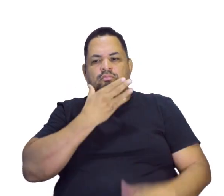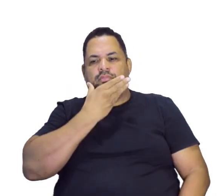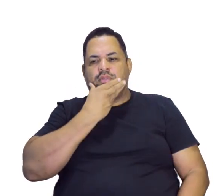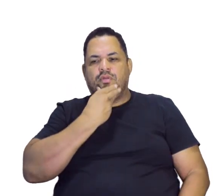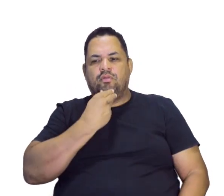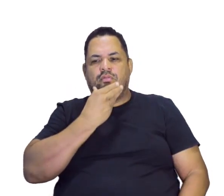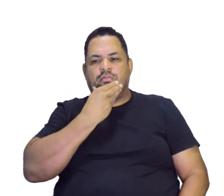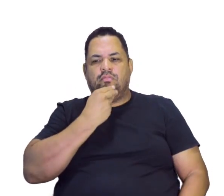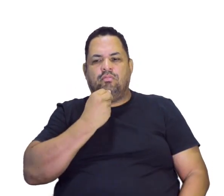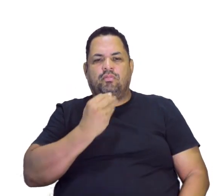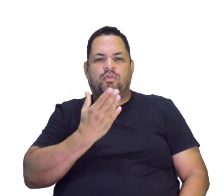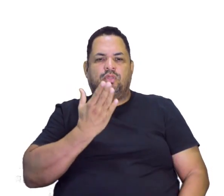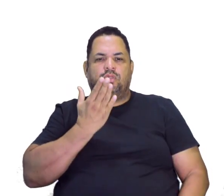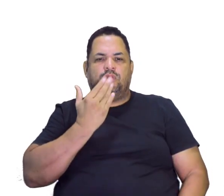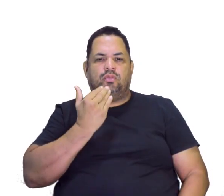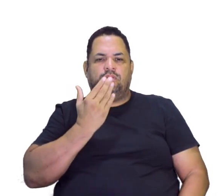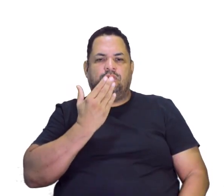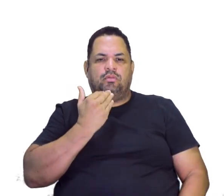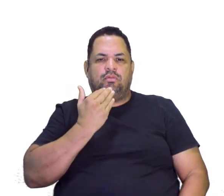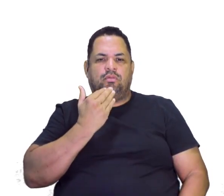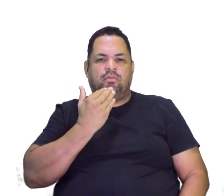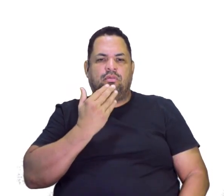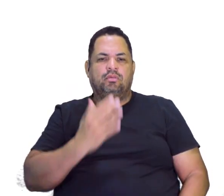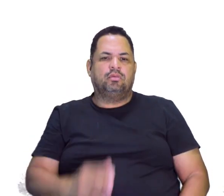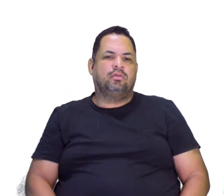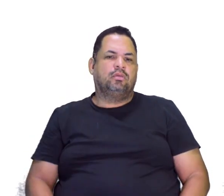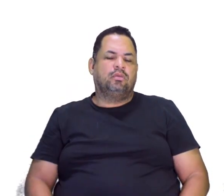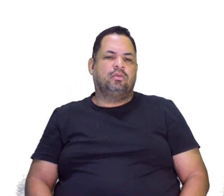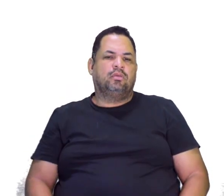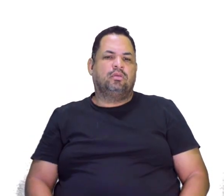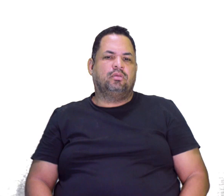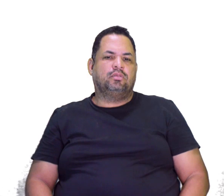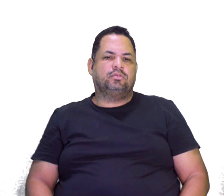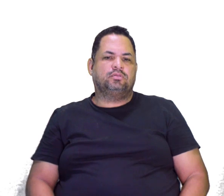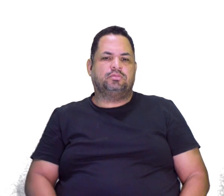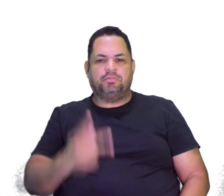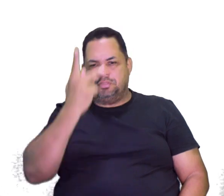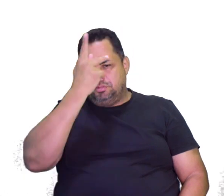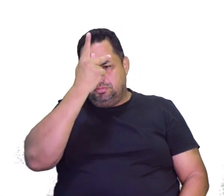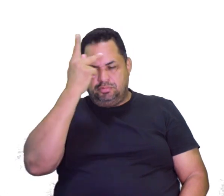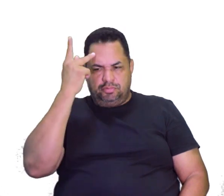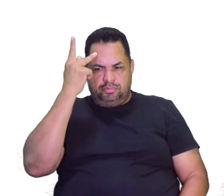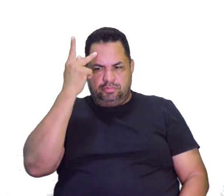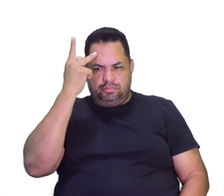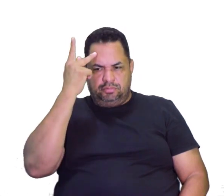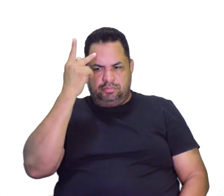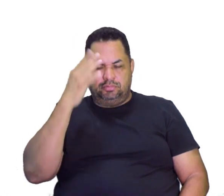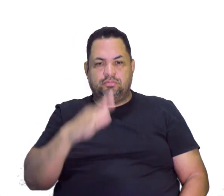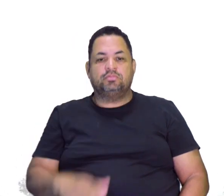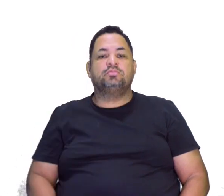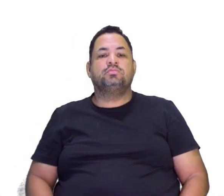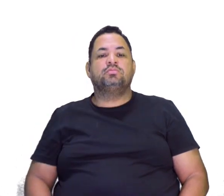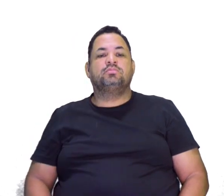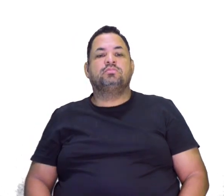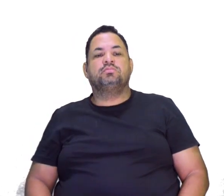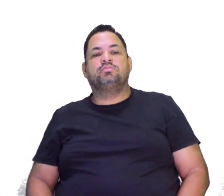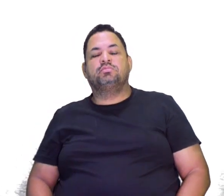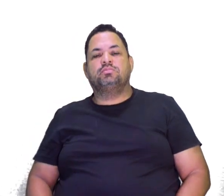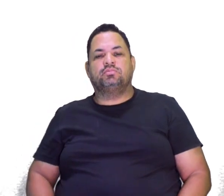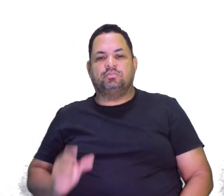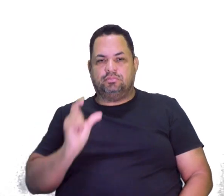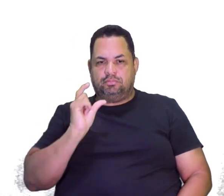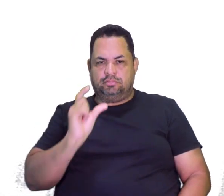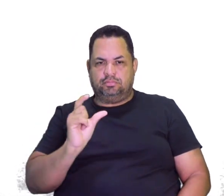homem que se alimenta eh de gente então abapuru é justamente uma